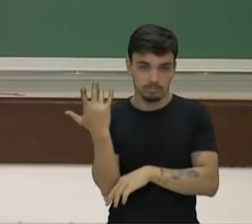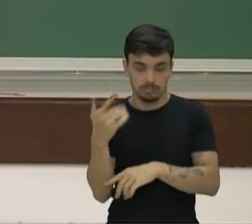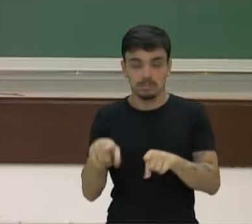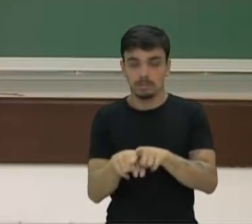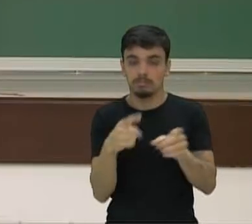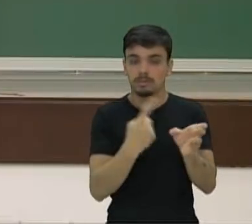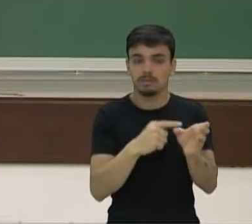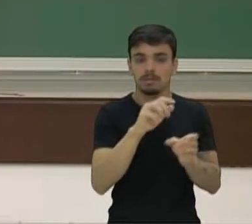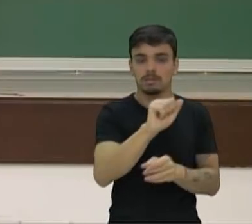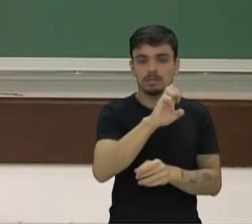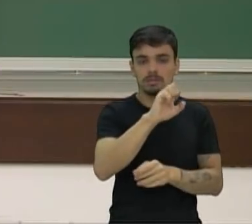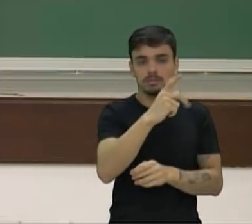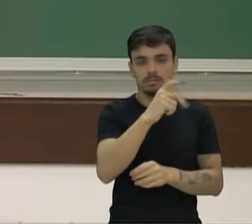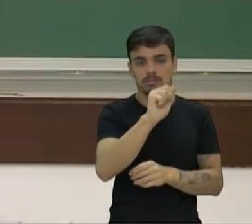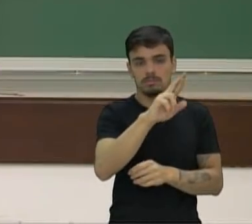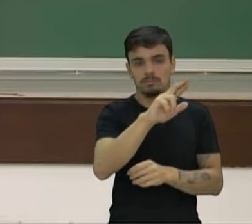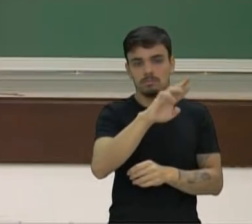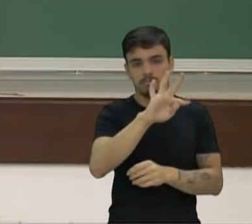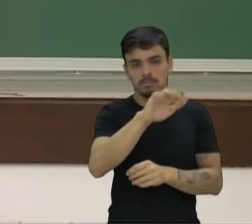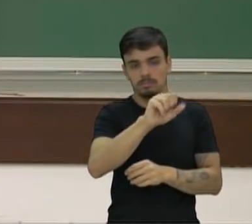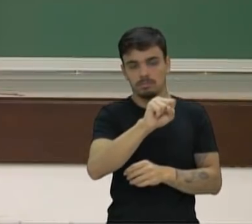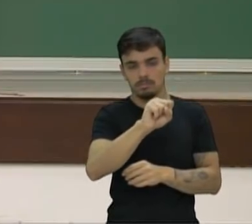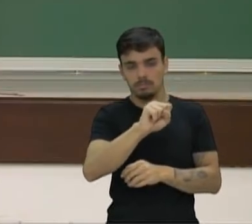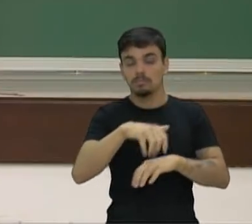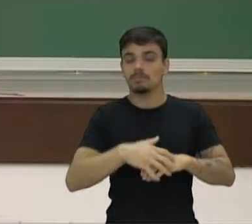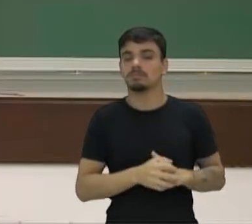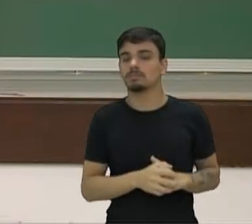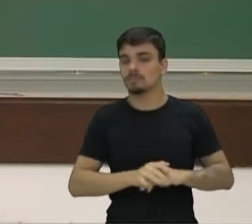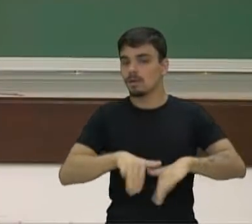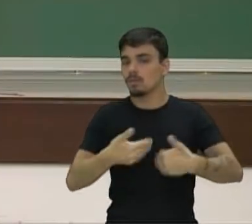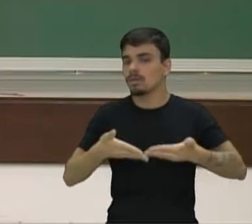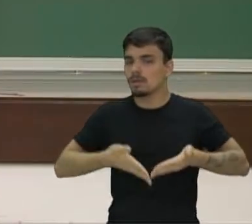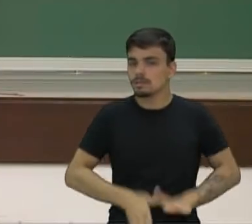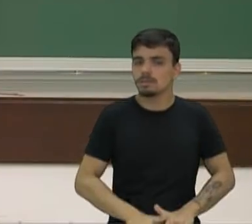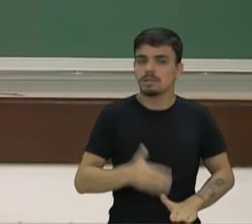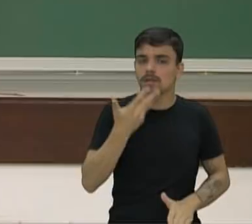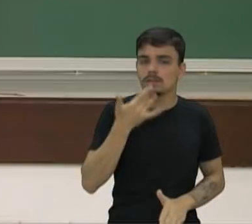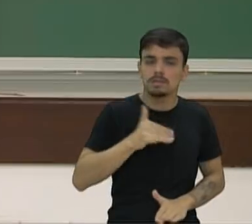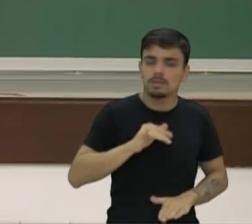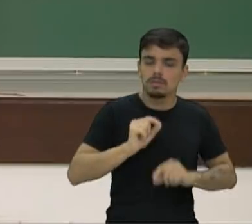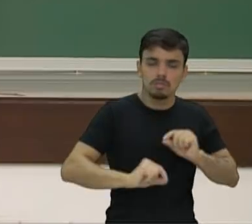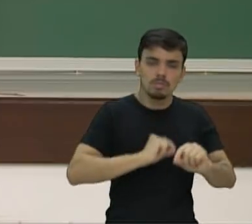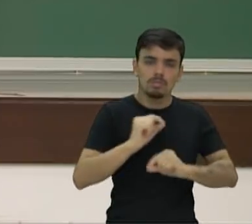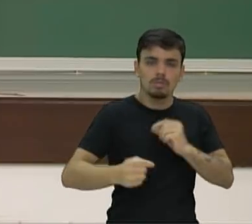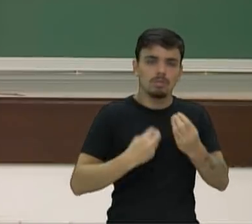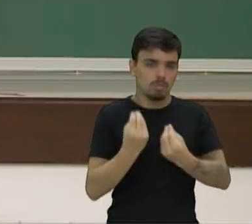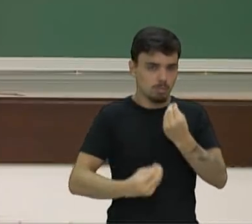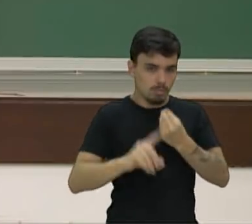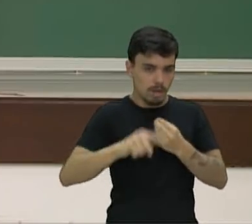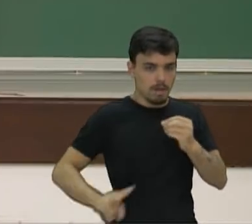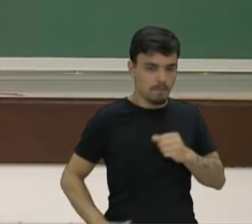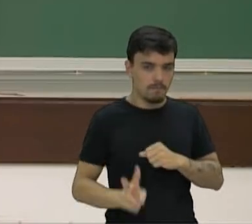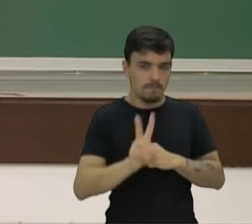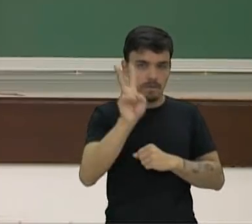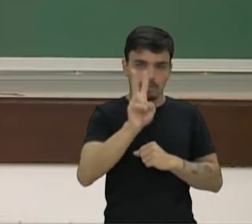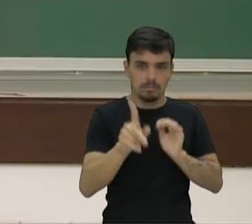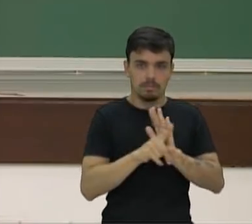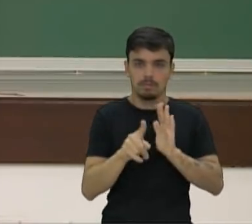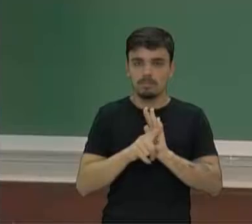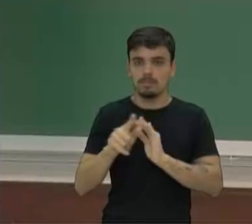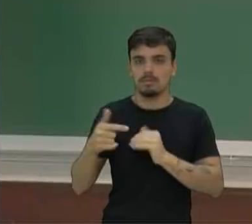Esparta, segundo o professor Ronaldo Vanfas, quando nascia a criança, como eles estão nos valores de